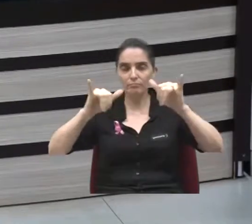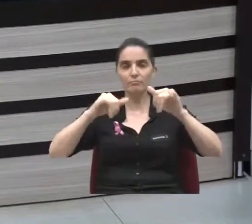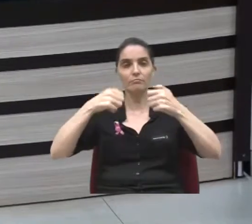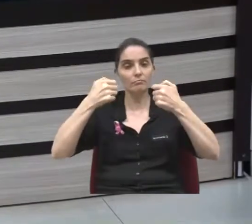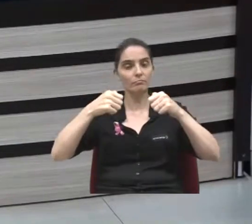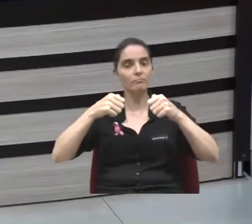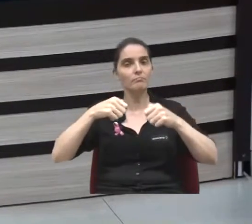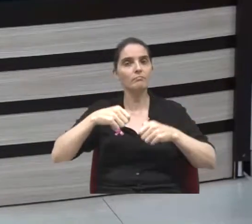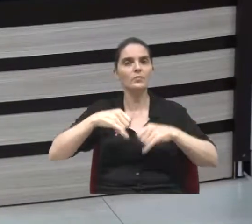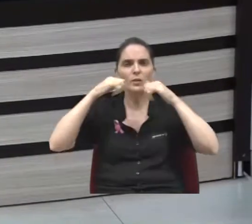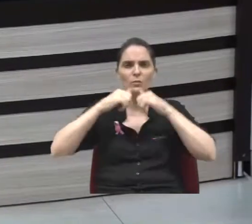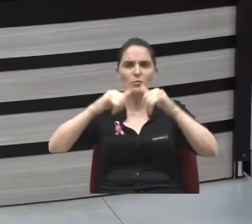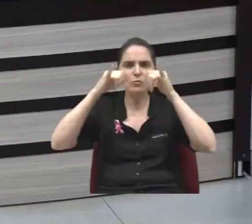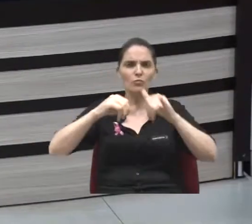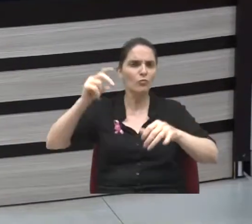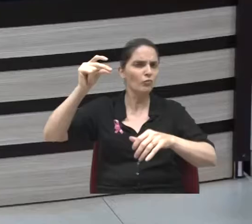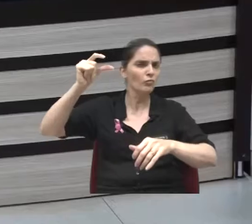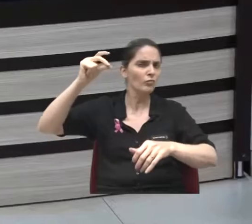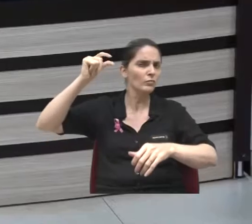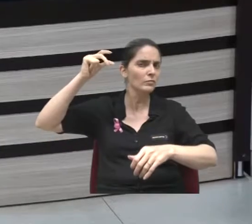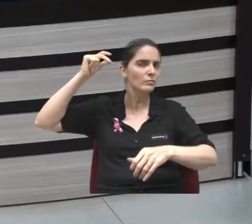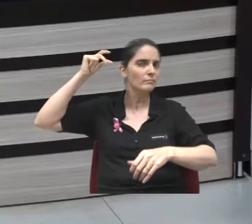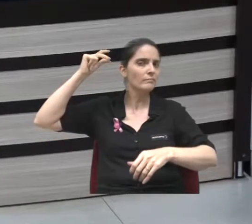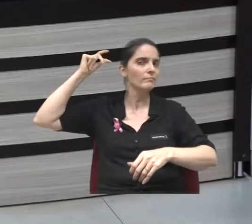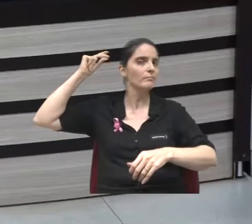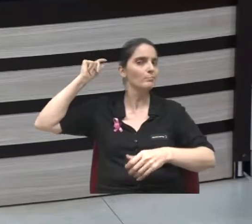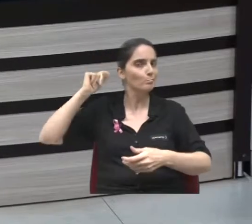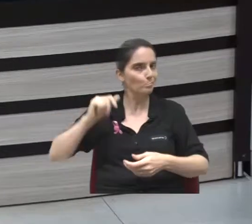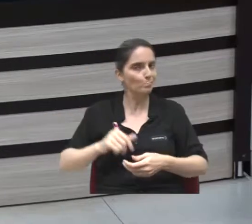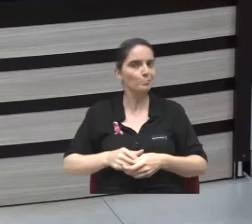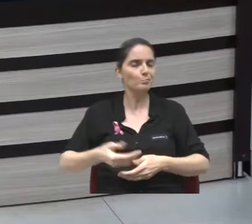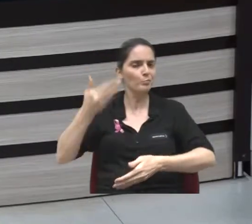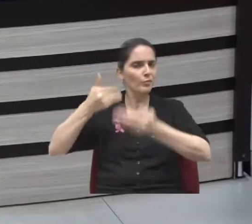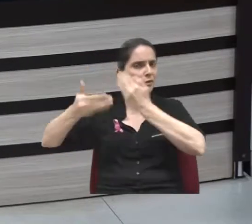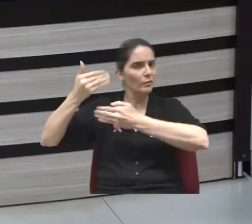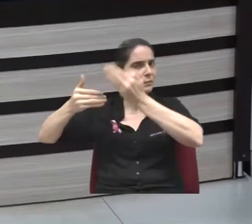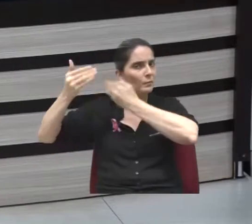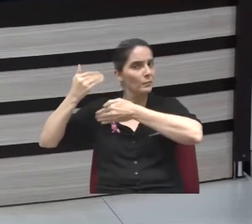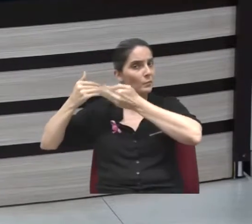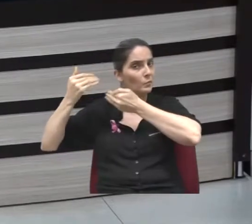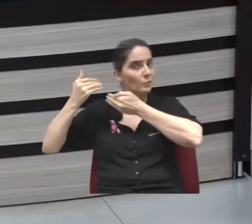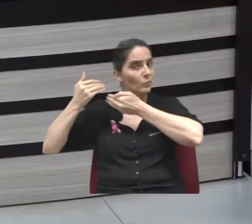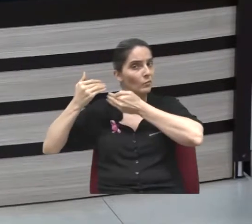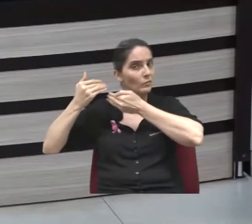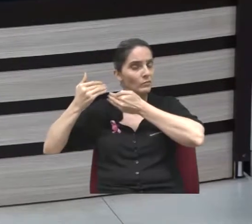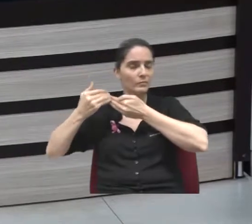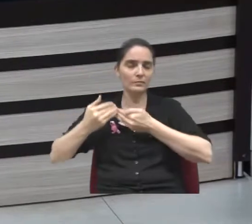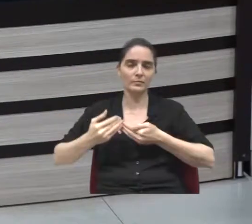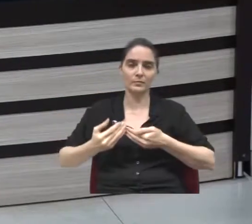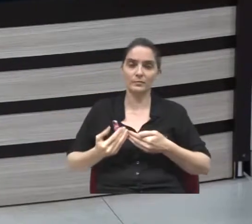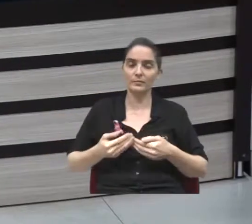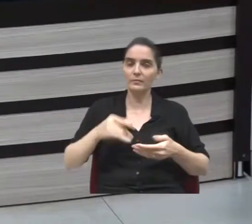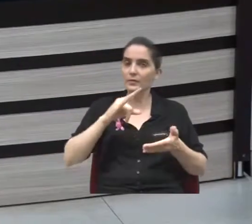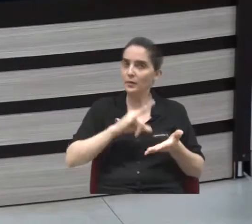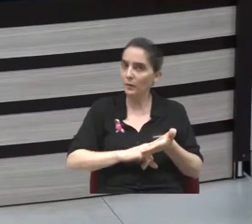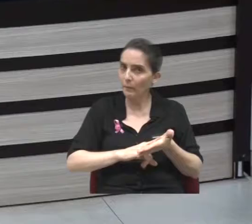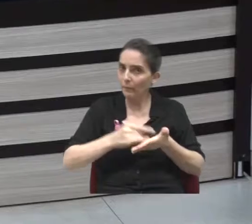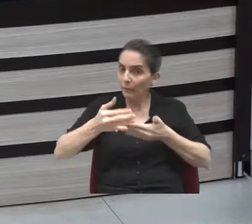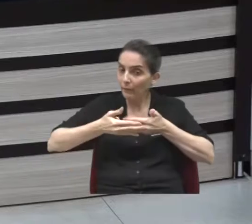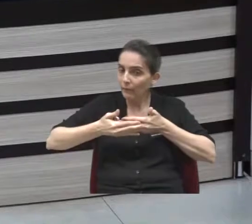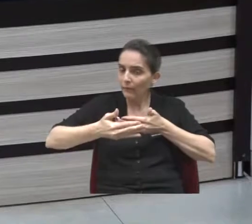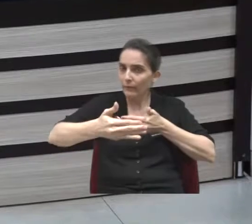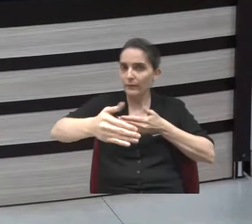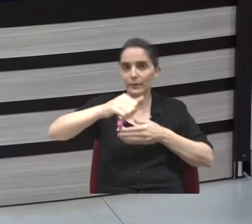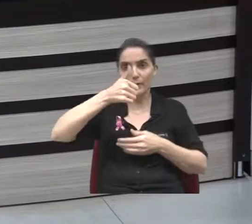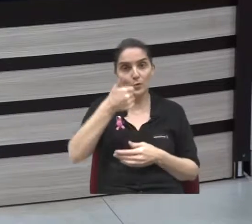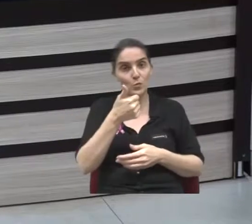divulgado há muito mais tempo. Desde quando foi prorrogado o contrato, dia 1 de maio, num